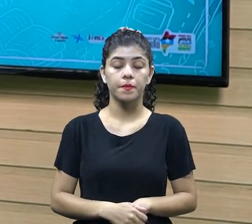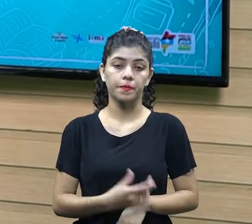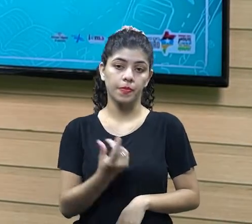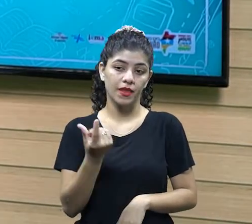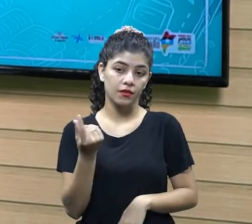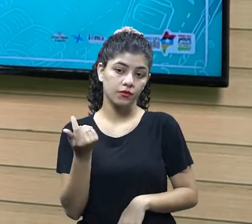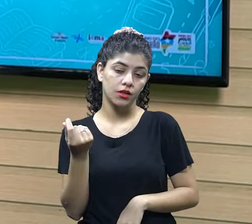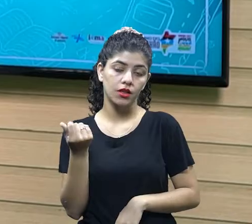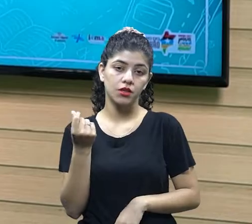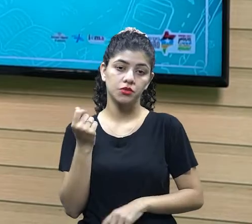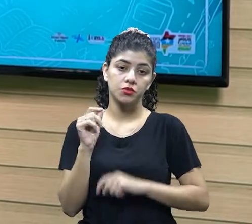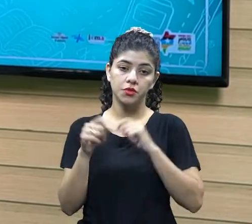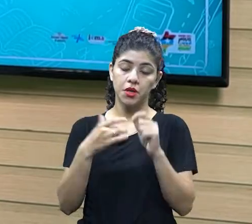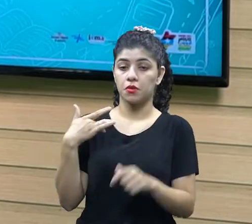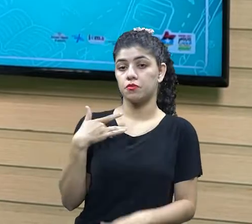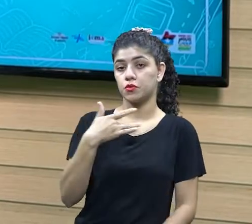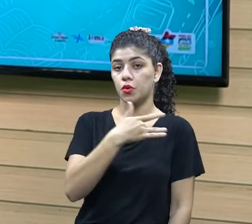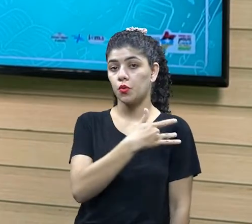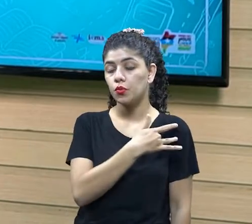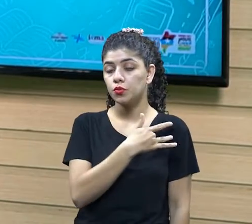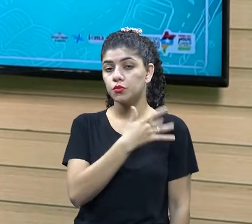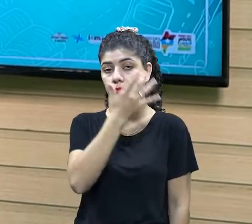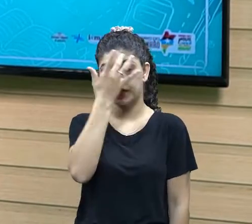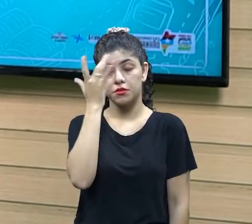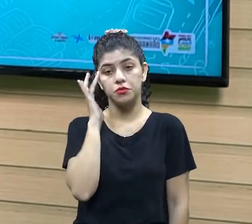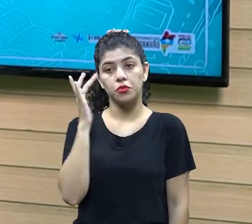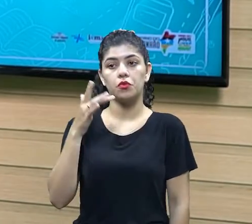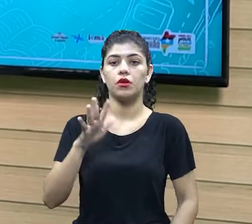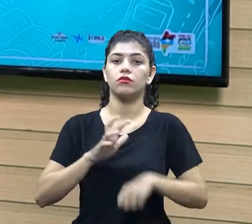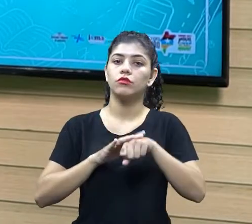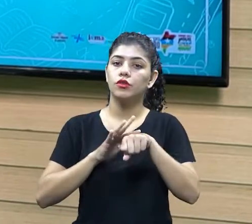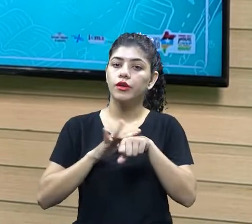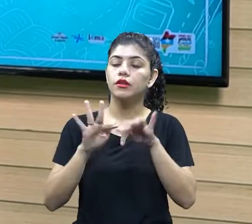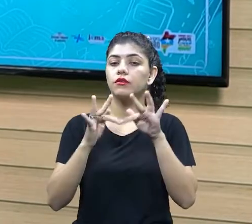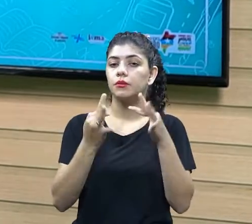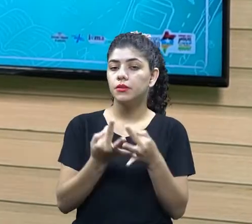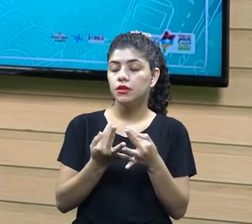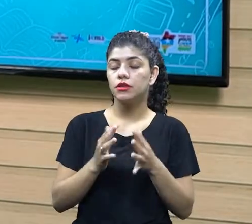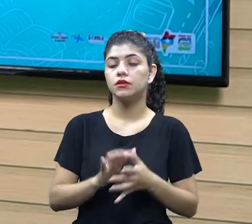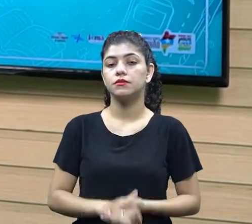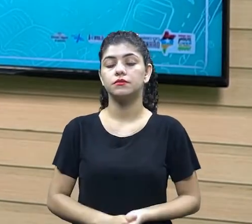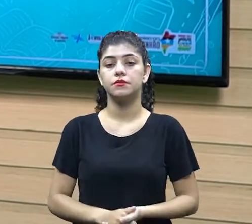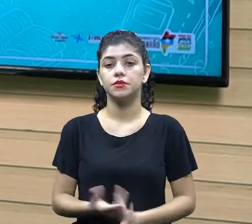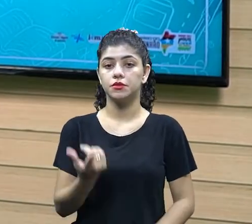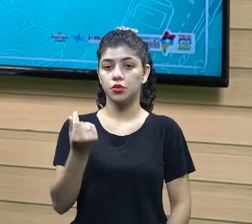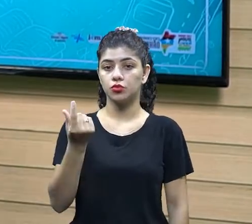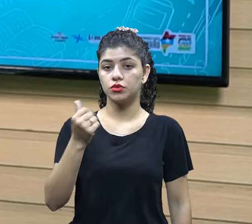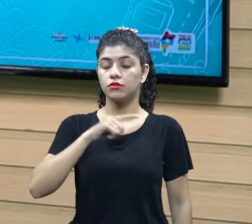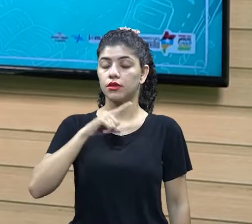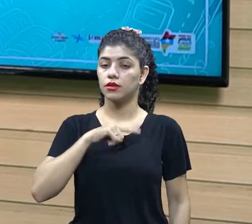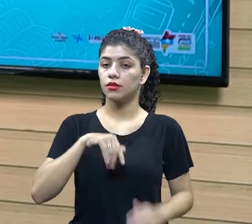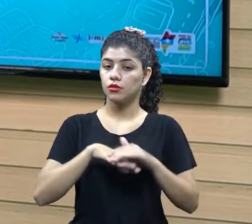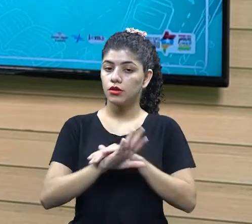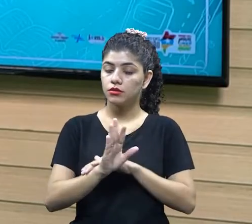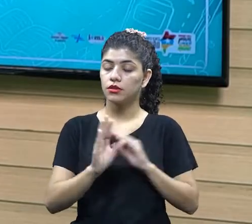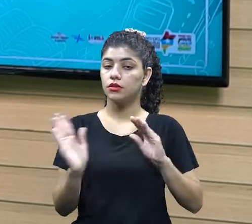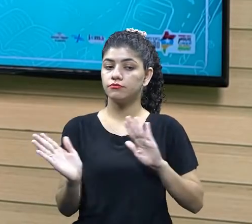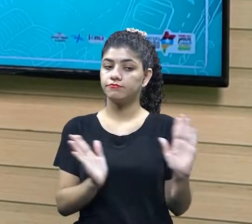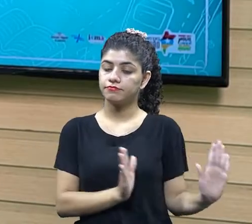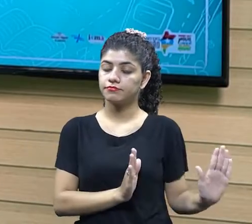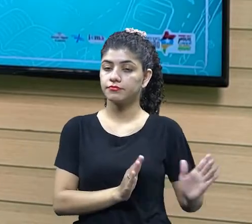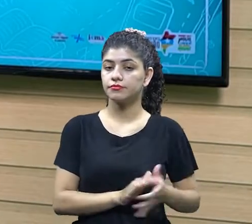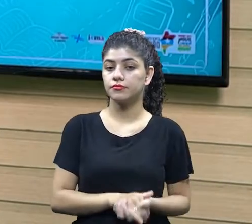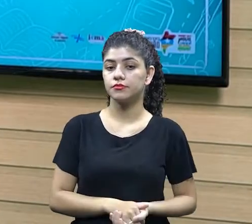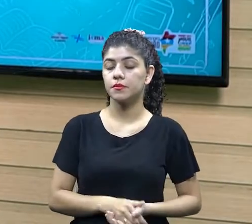cobrir um eventual gasto com saúde, se alguém vier a adoecer. Então, esse é um dinheiro que ele tem